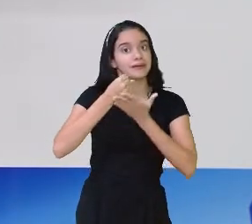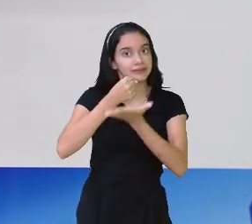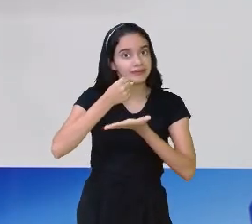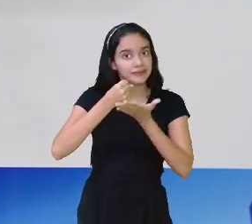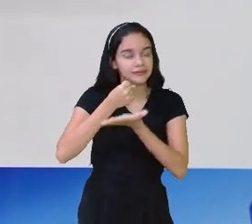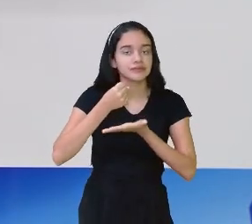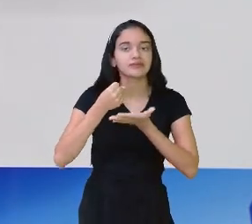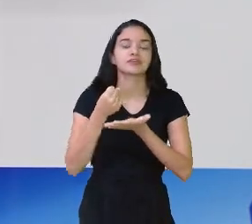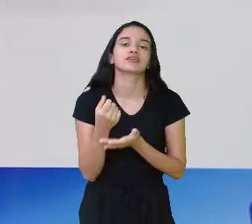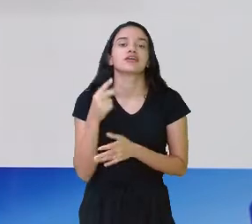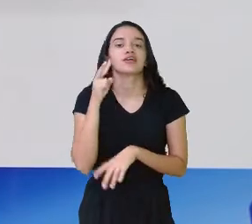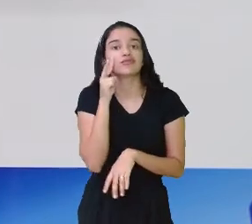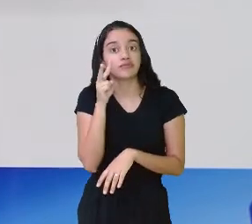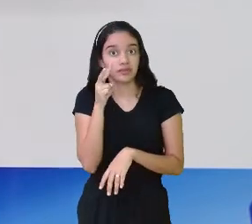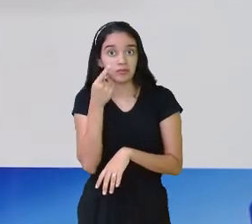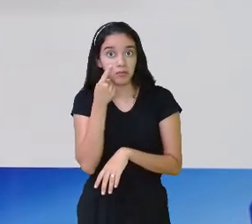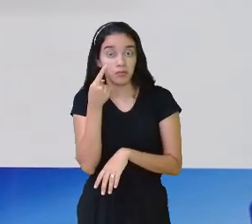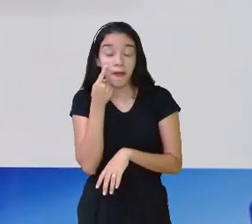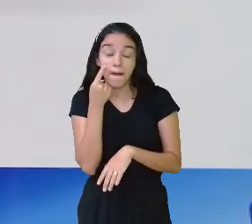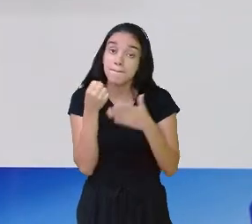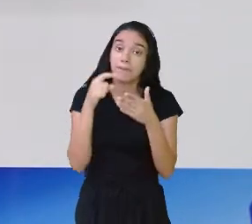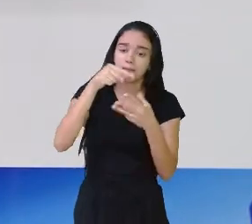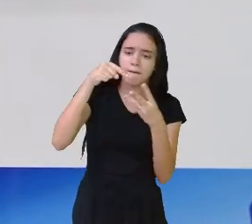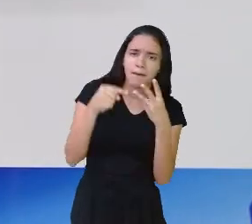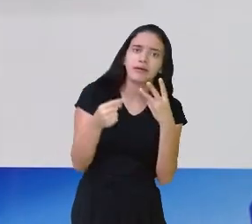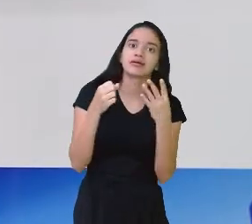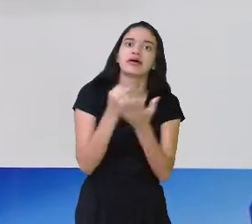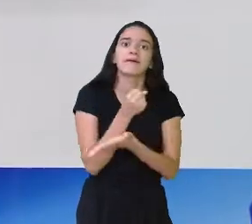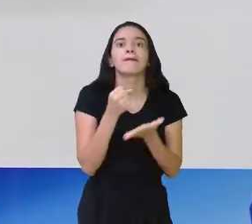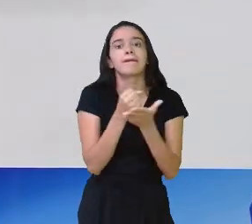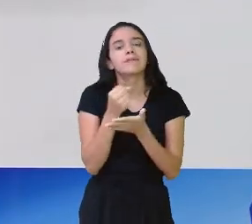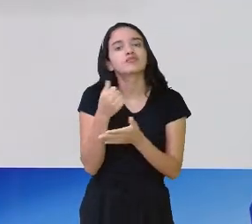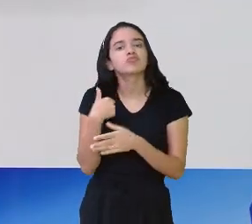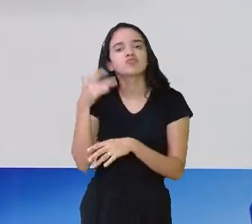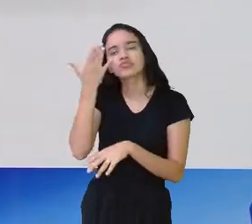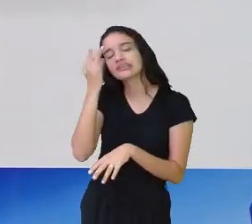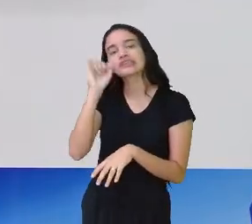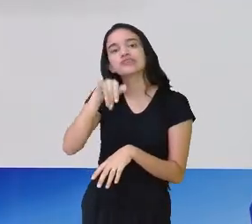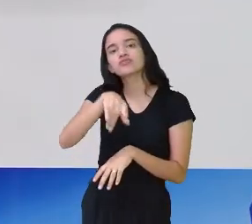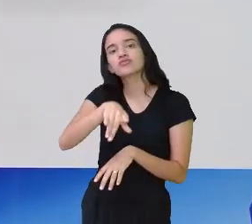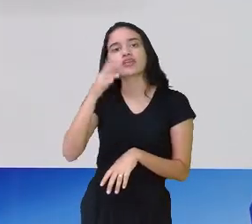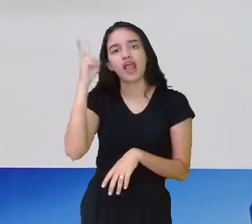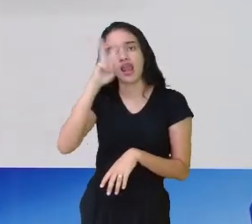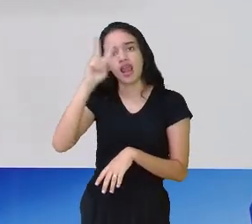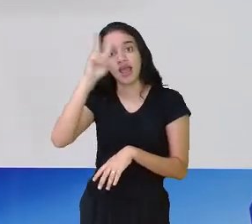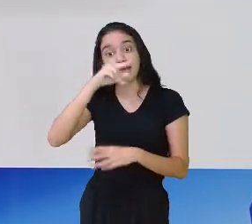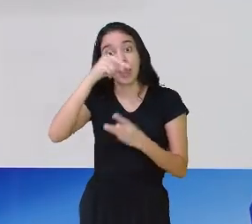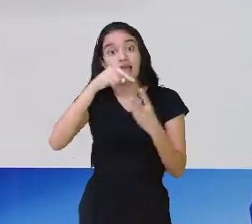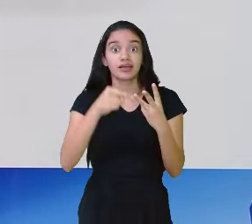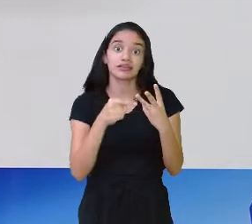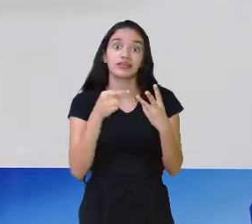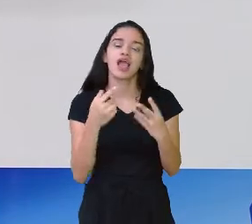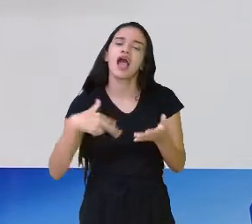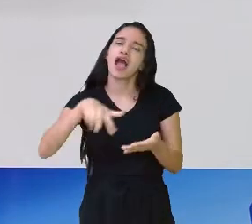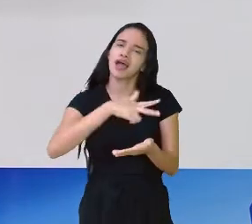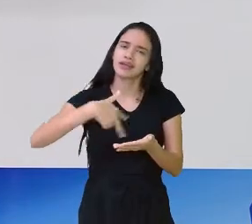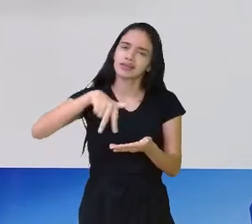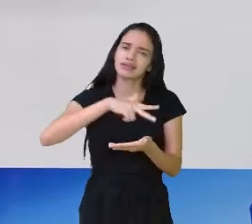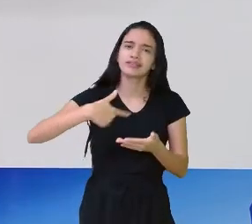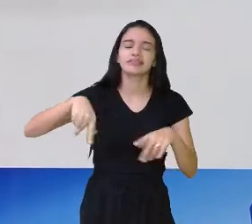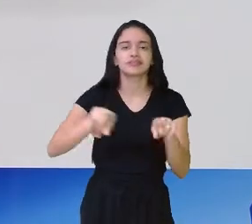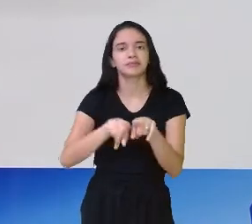veja, e formais básicos. Não sei se vocês lembram do teatro, que são 3, né? Isso. Na dança também.